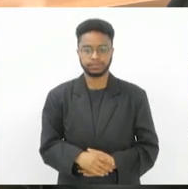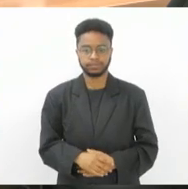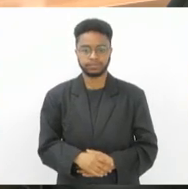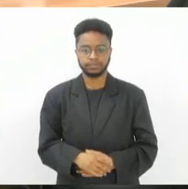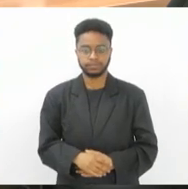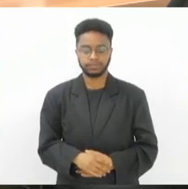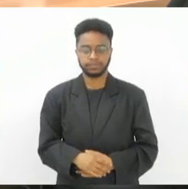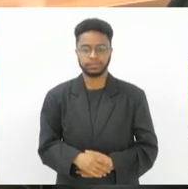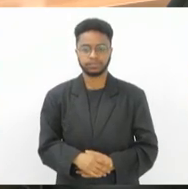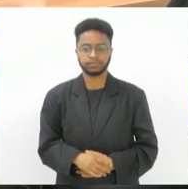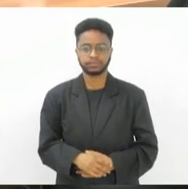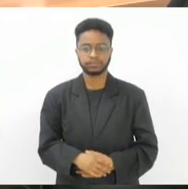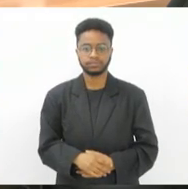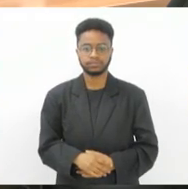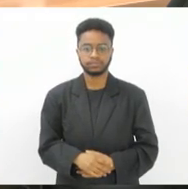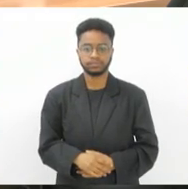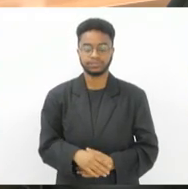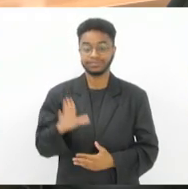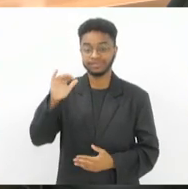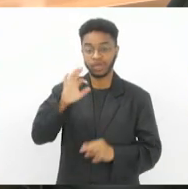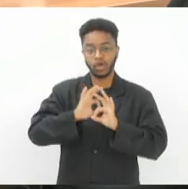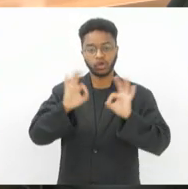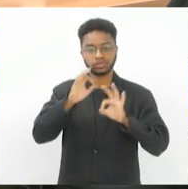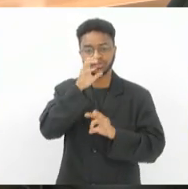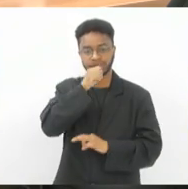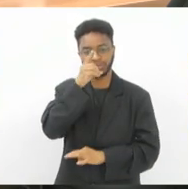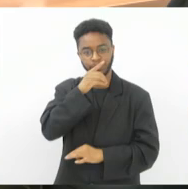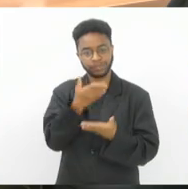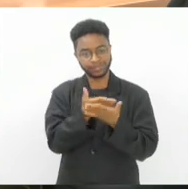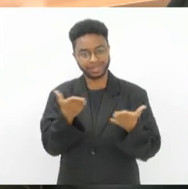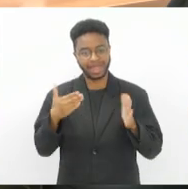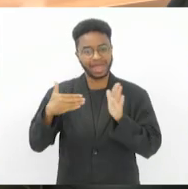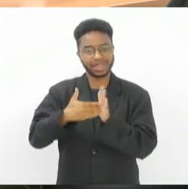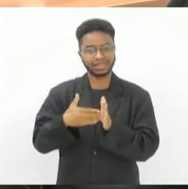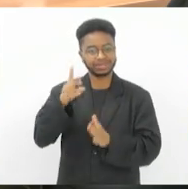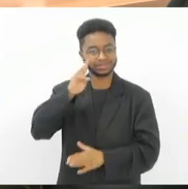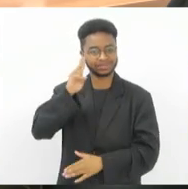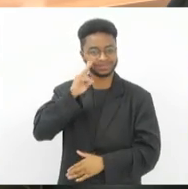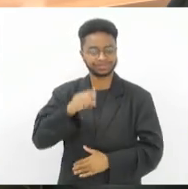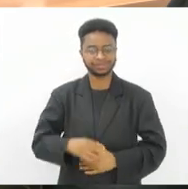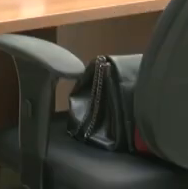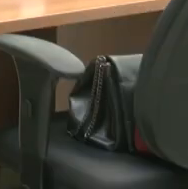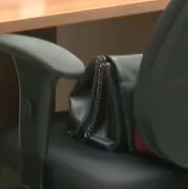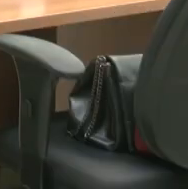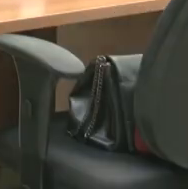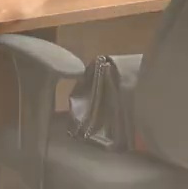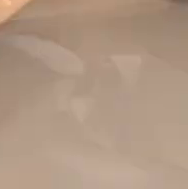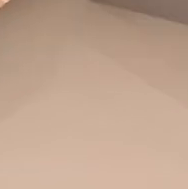tvalerj@alerj.rj.gov.br. Um ótimo final de semana para você e até segunda-feira.